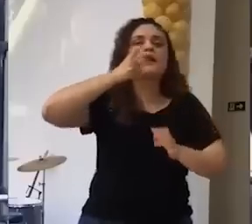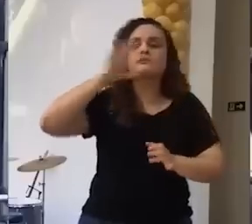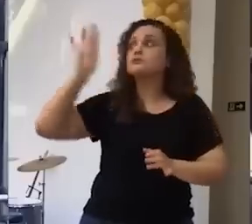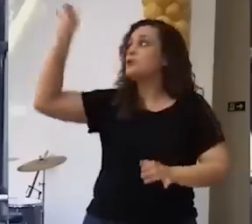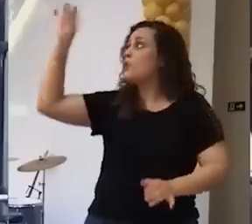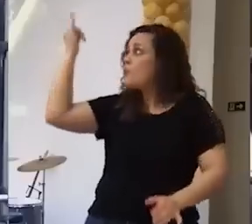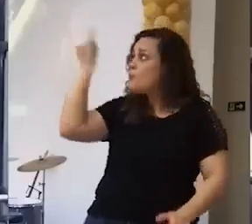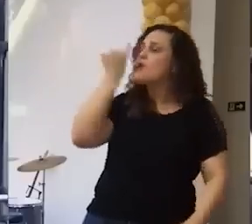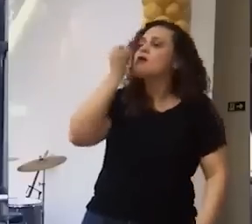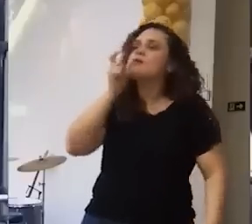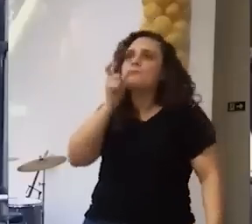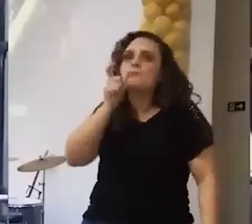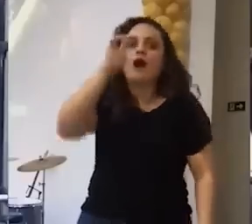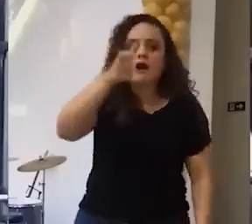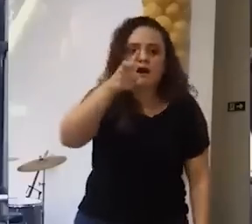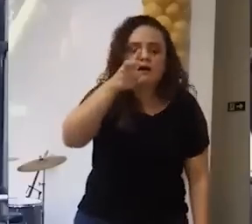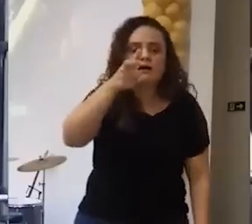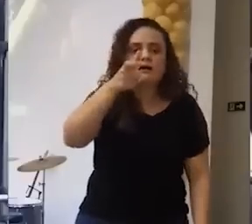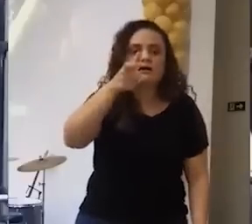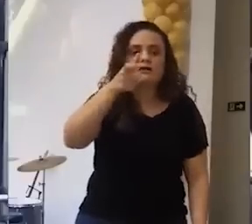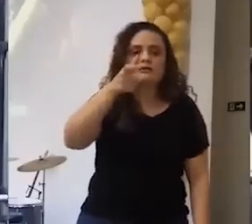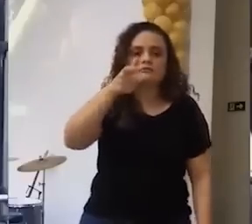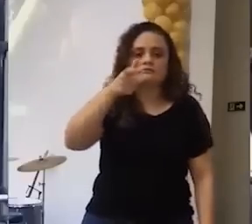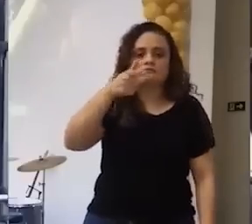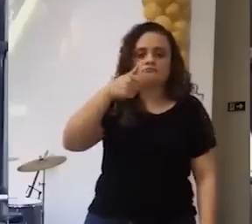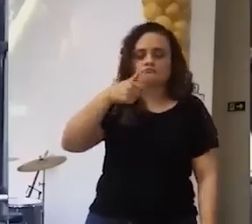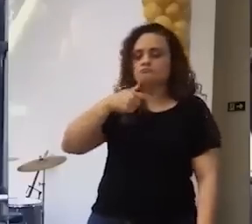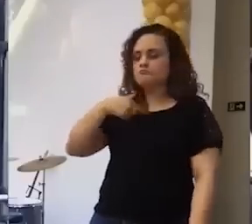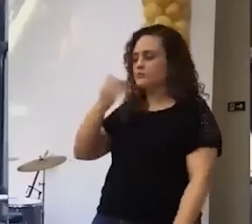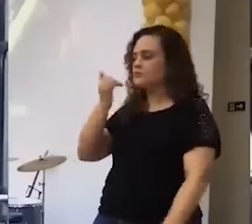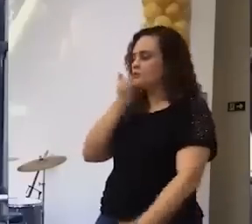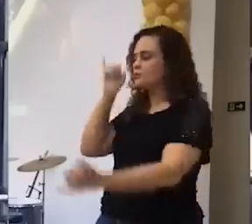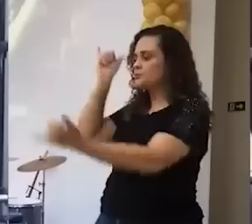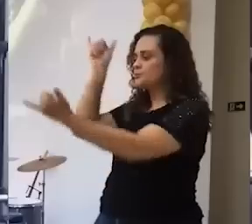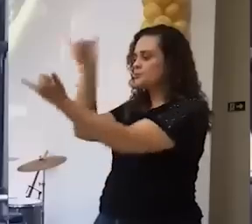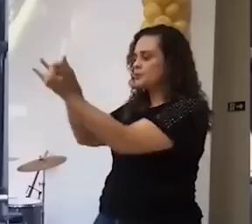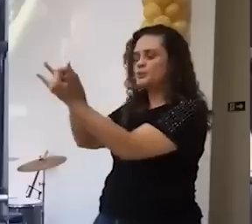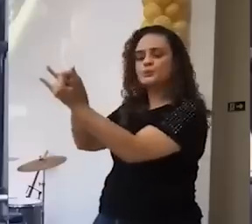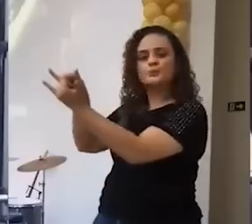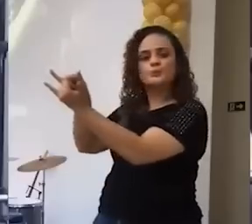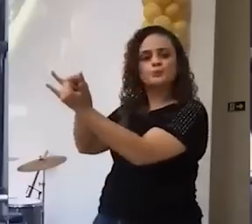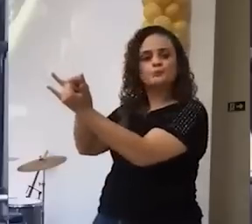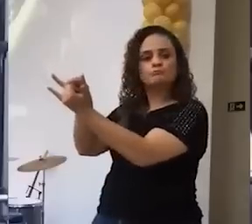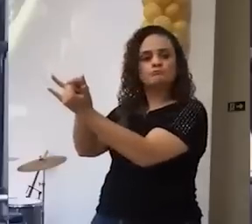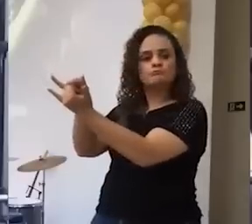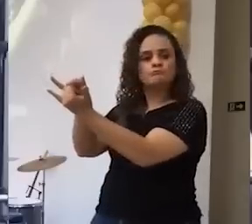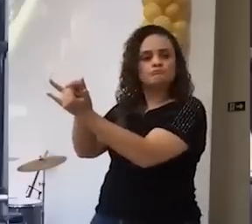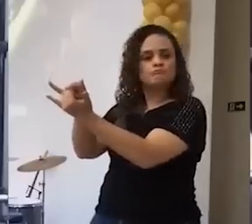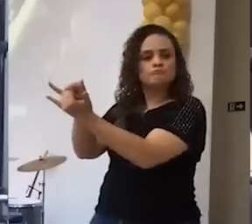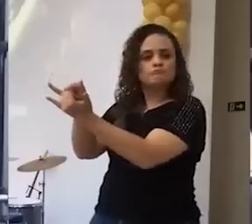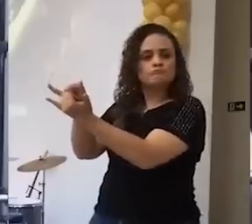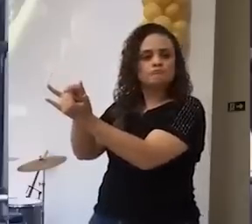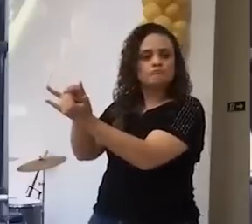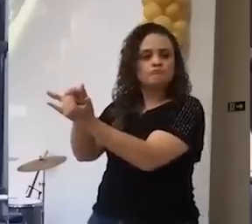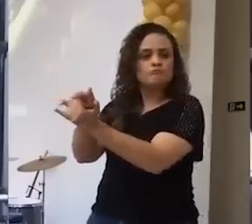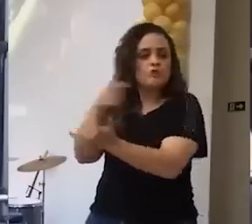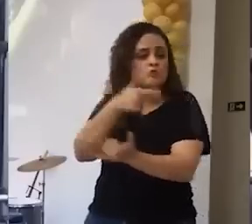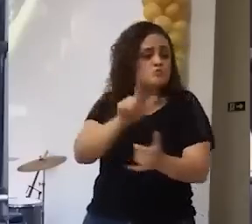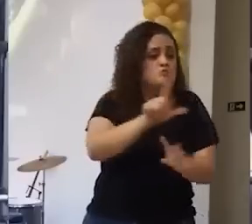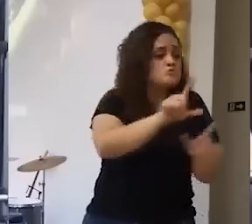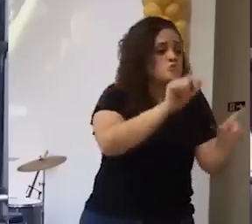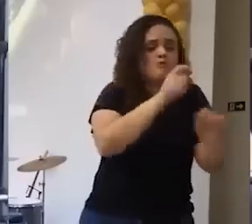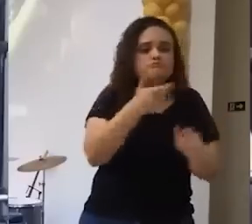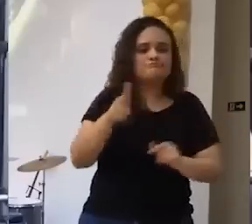esta: eu perdoo o assassino. Eu não tinha outra opção. Ou perdoava,